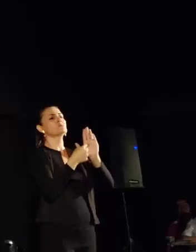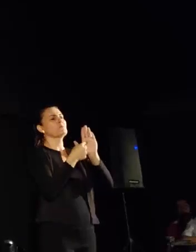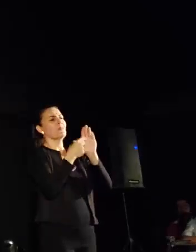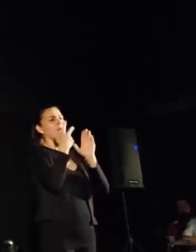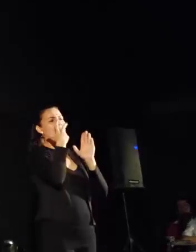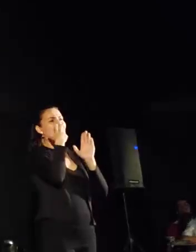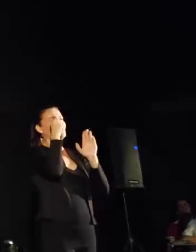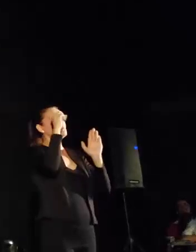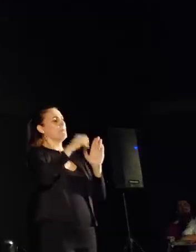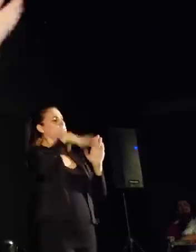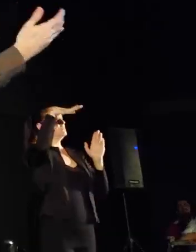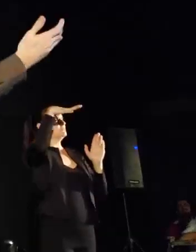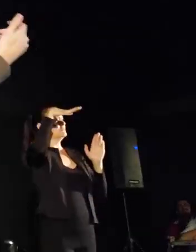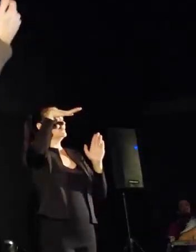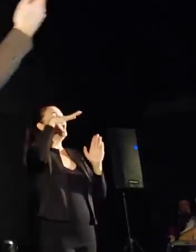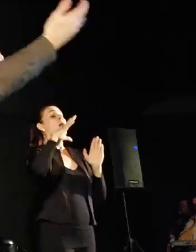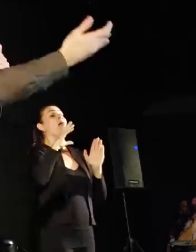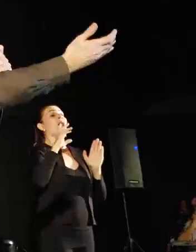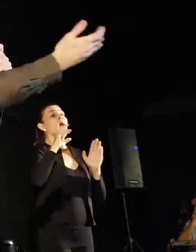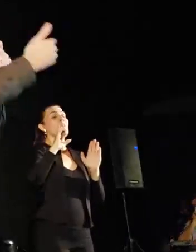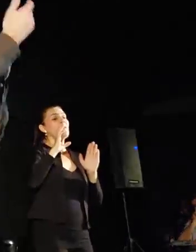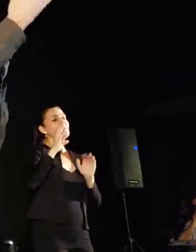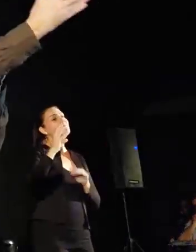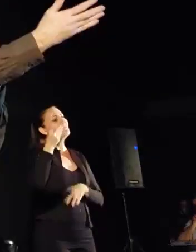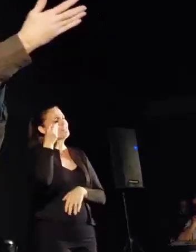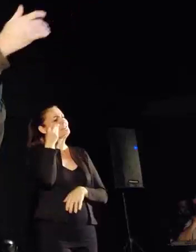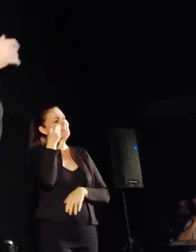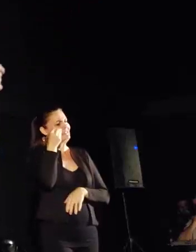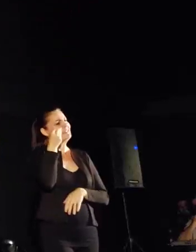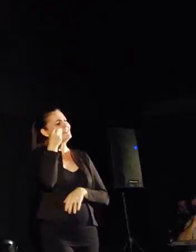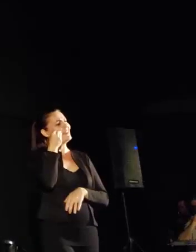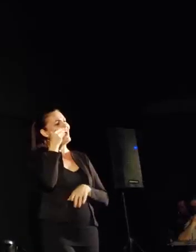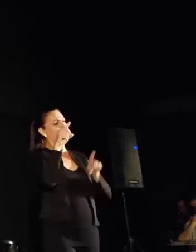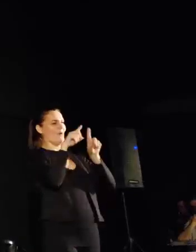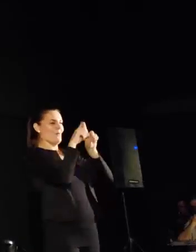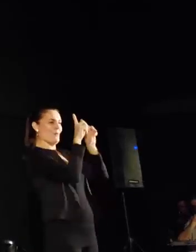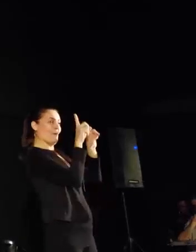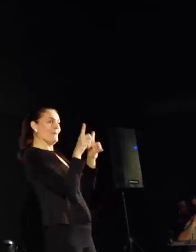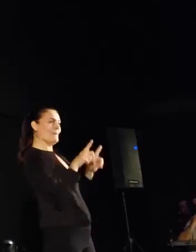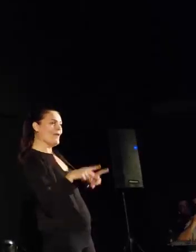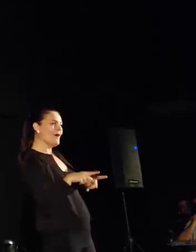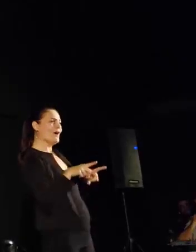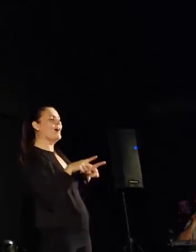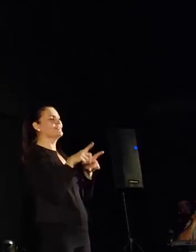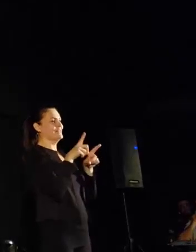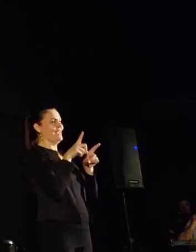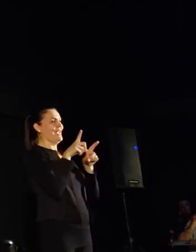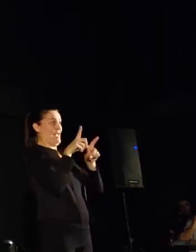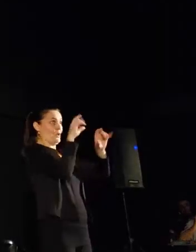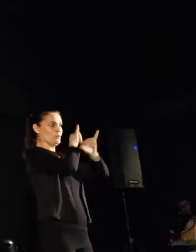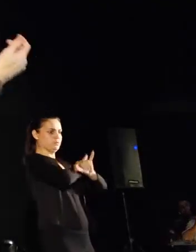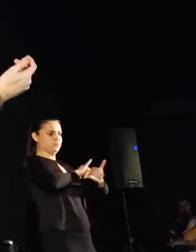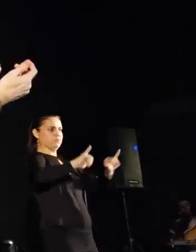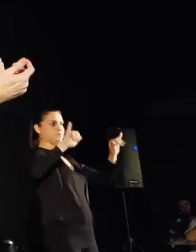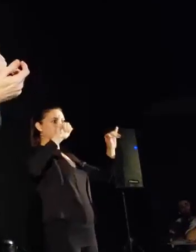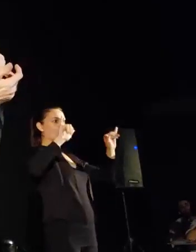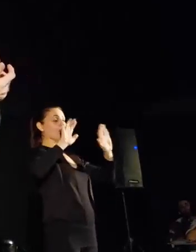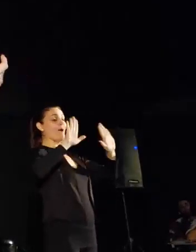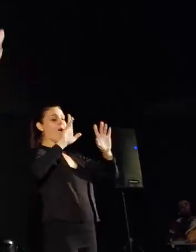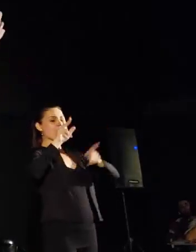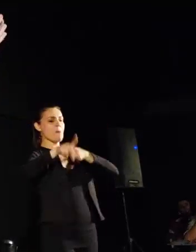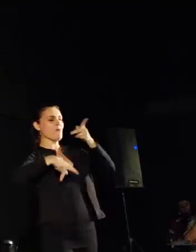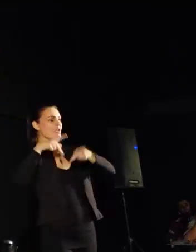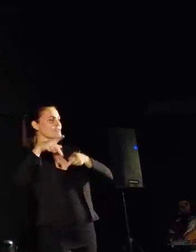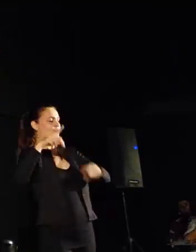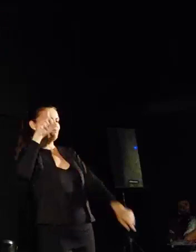As pessoas vão tentar aplicar seus planos e a população diz não, quer dizer, e o que o poder faz? O poder